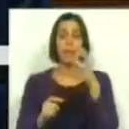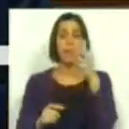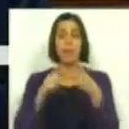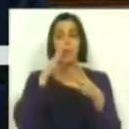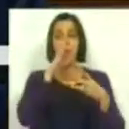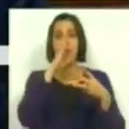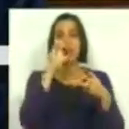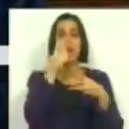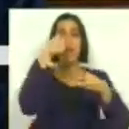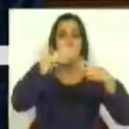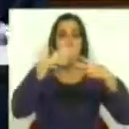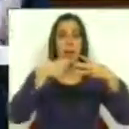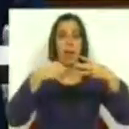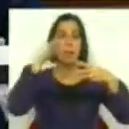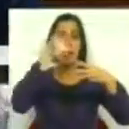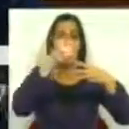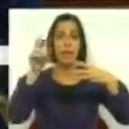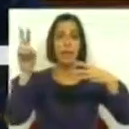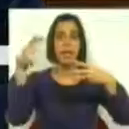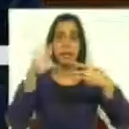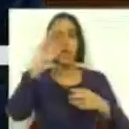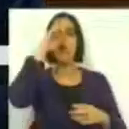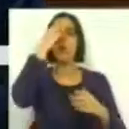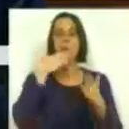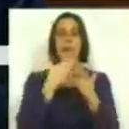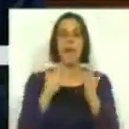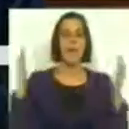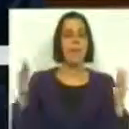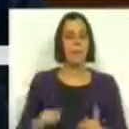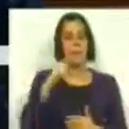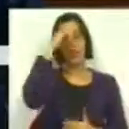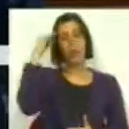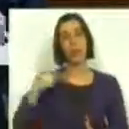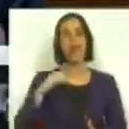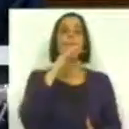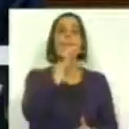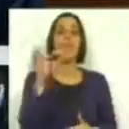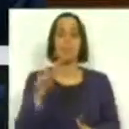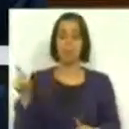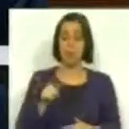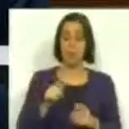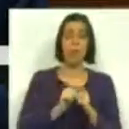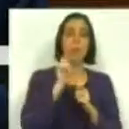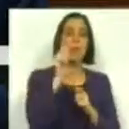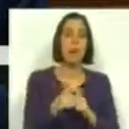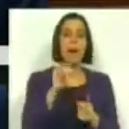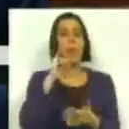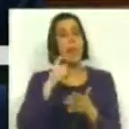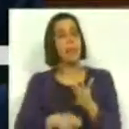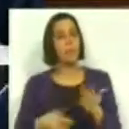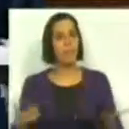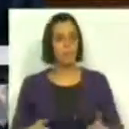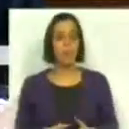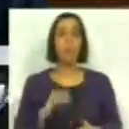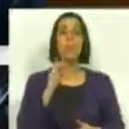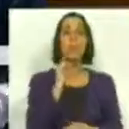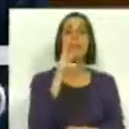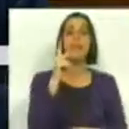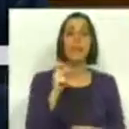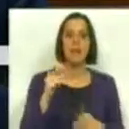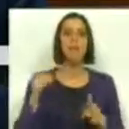ultrapassem 500 euros cada uma. Um esforço para minorar as dificuldades das famílias nos meses de pagamento desse imposto. E no